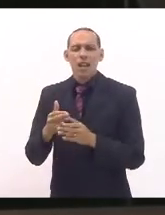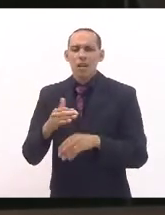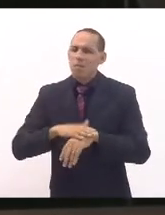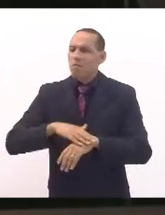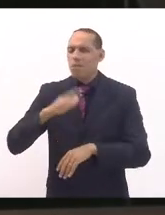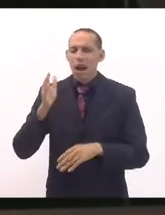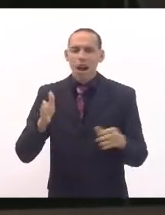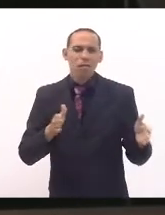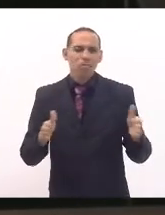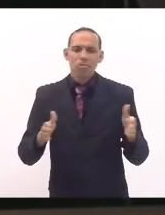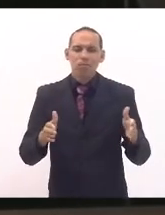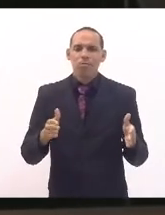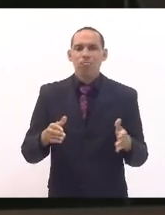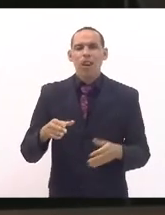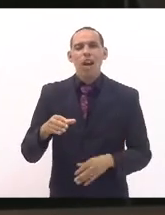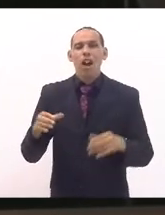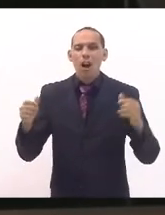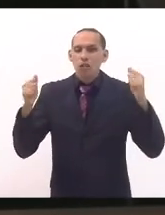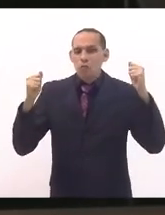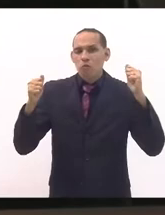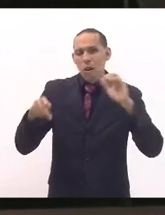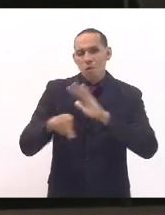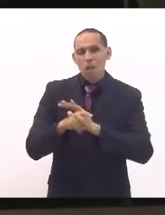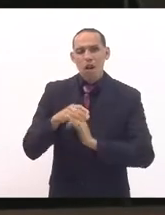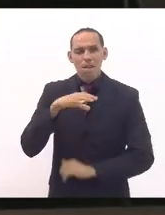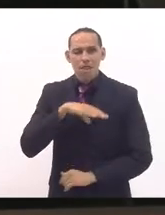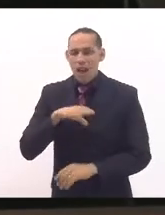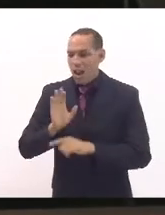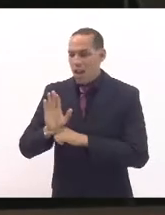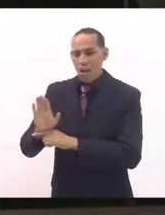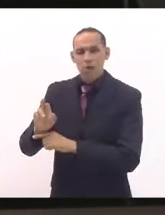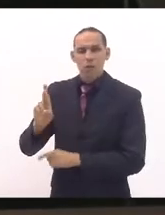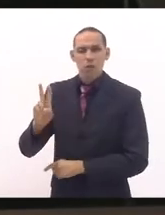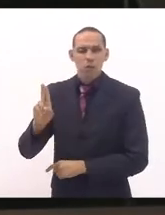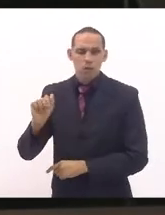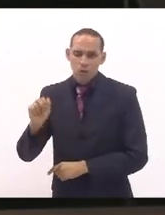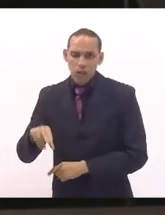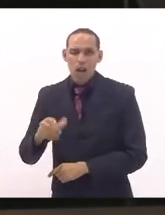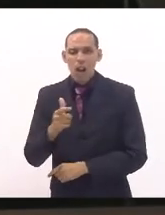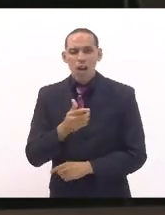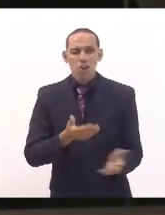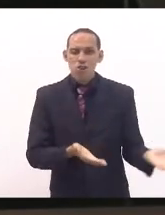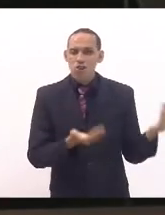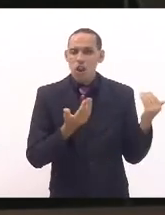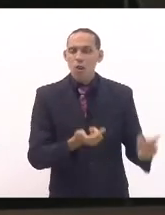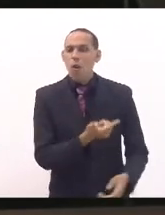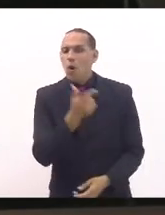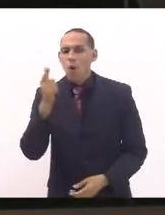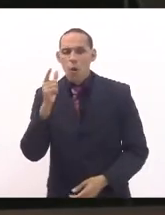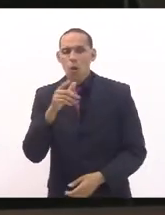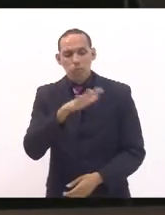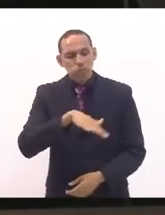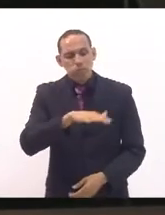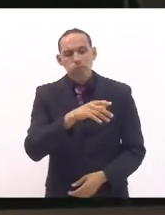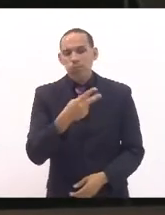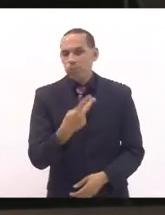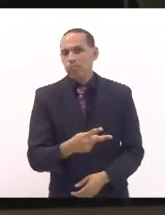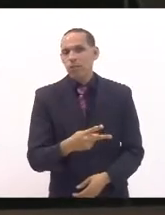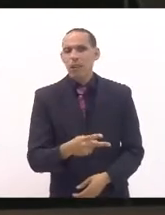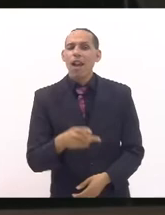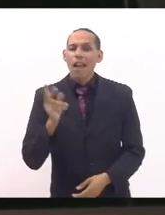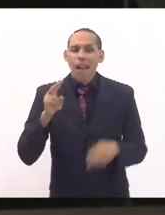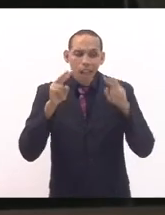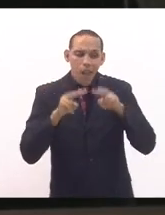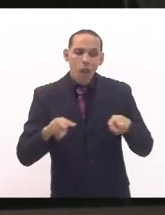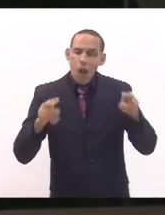várias torcidas do Vasco ajudam o Juan e ajudam diversos outros jovens ali do território. E isso é um olhar para